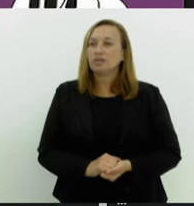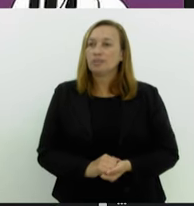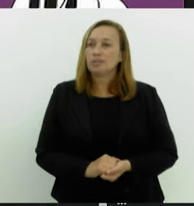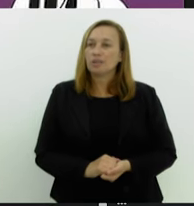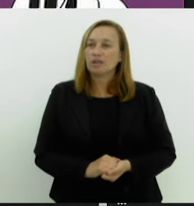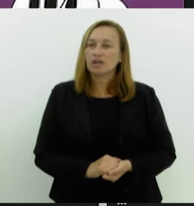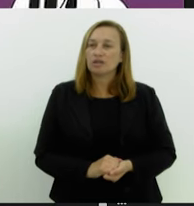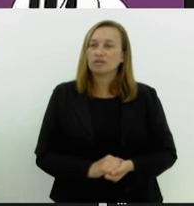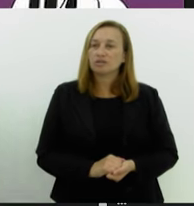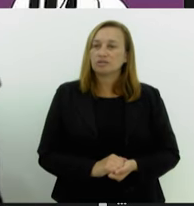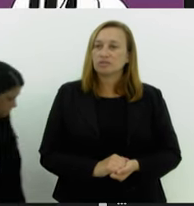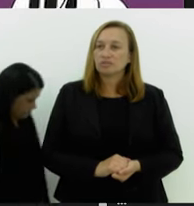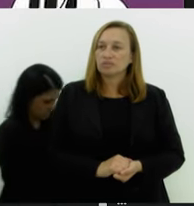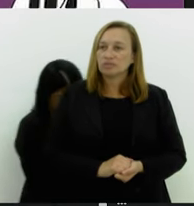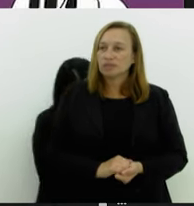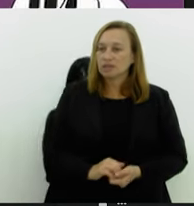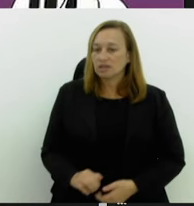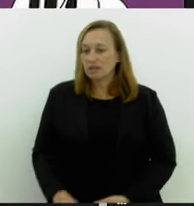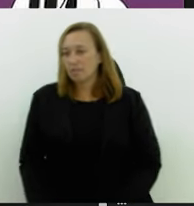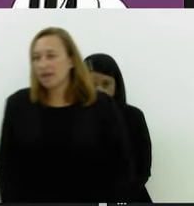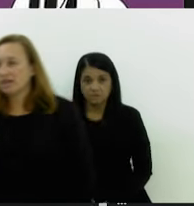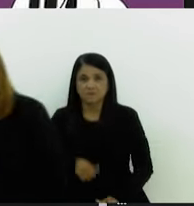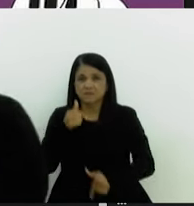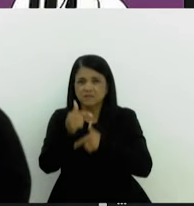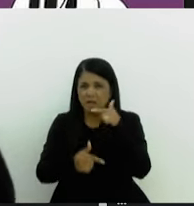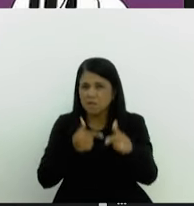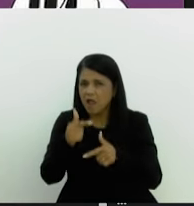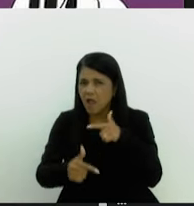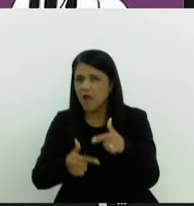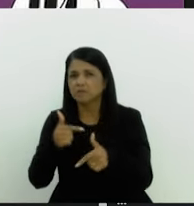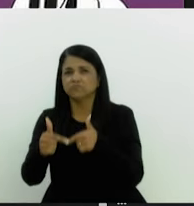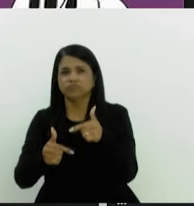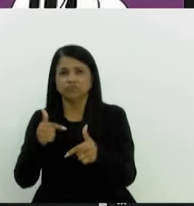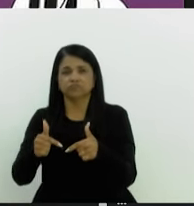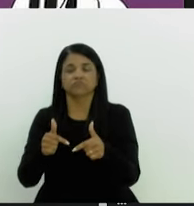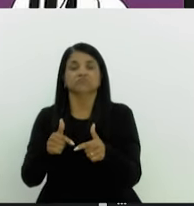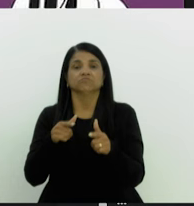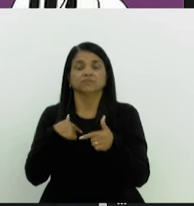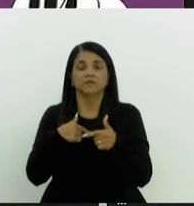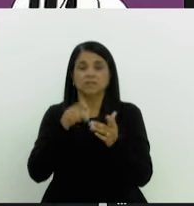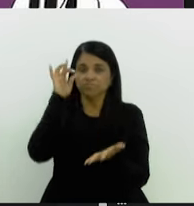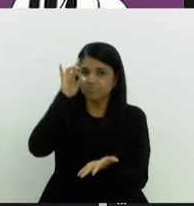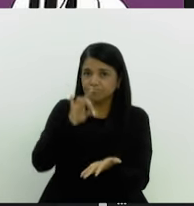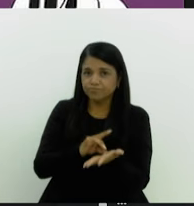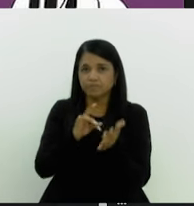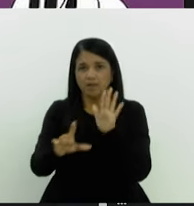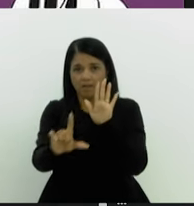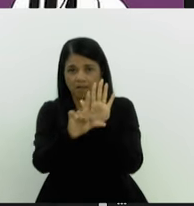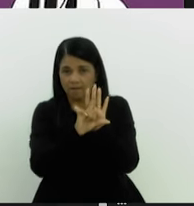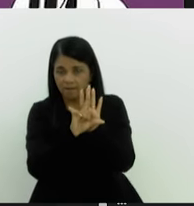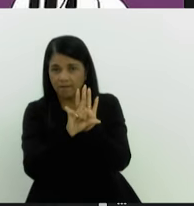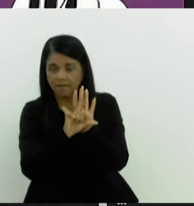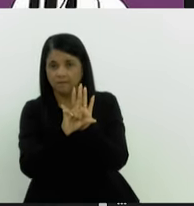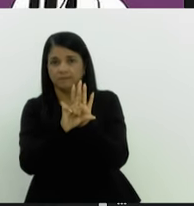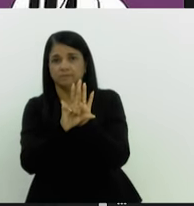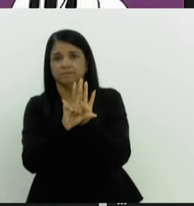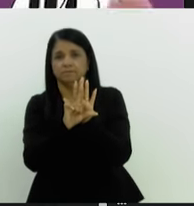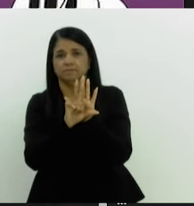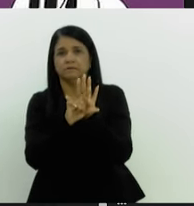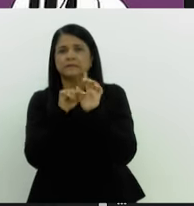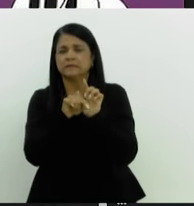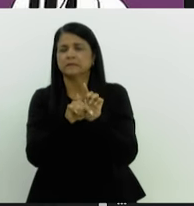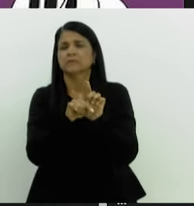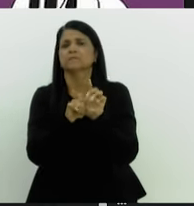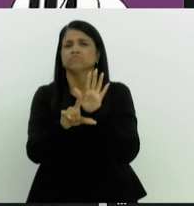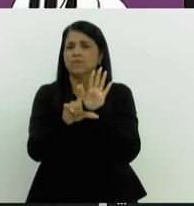temos trabalhado fortemente tanto paraa efetividade dessa legislação é uma legislação que trata de